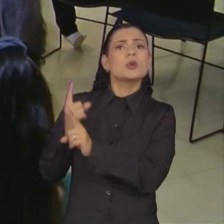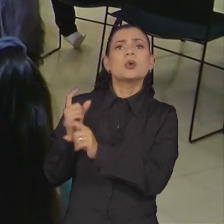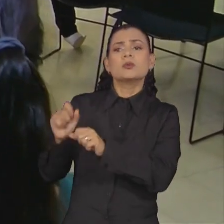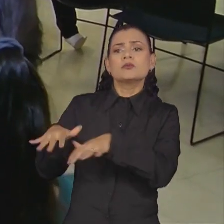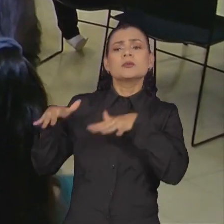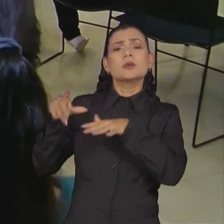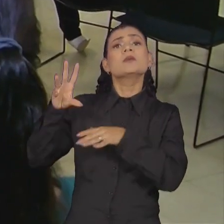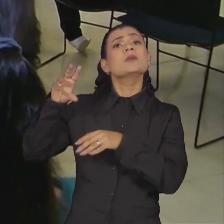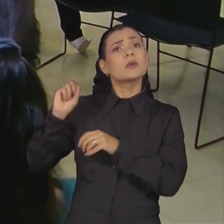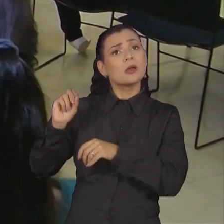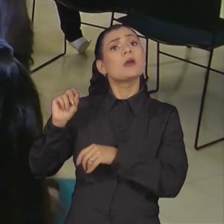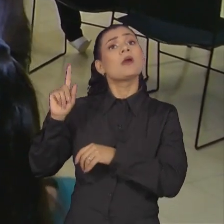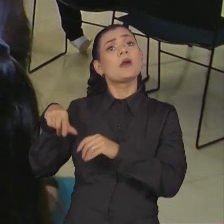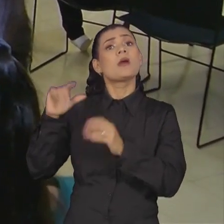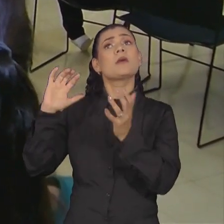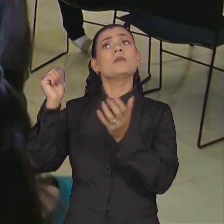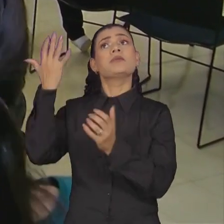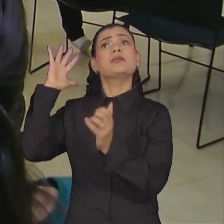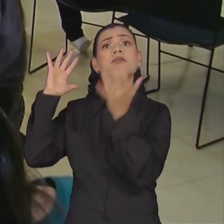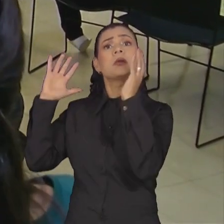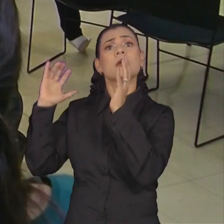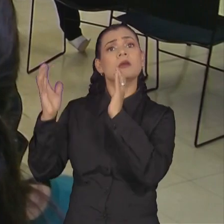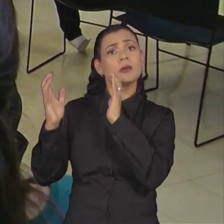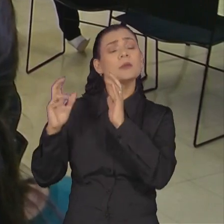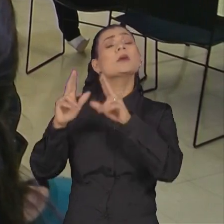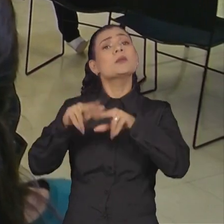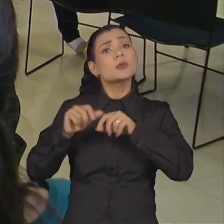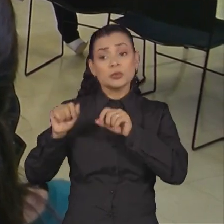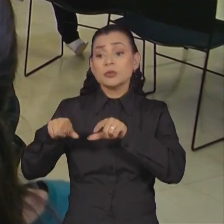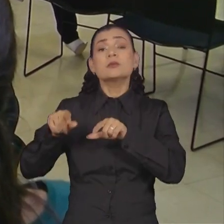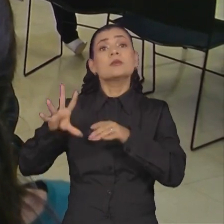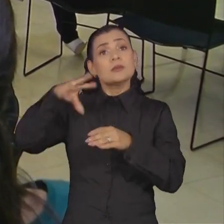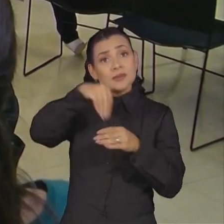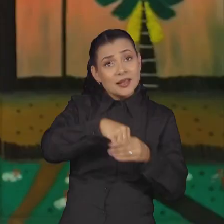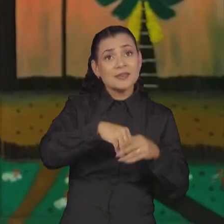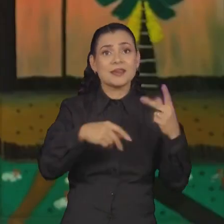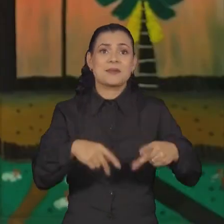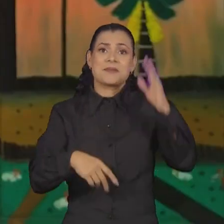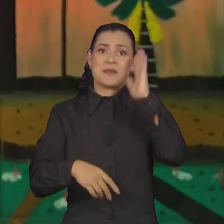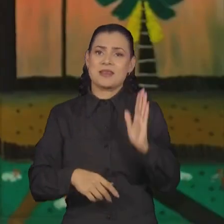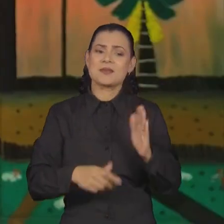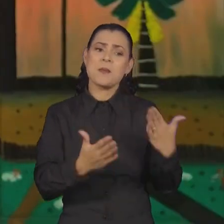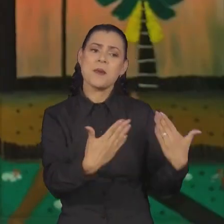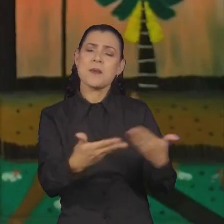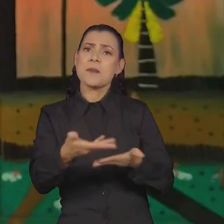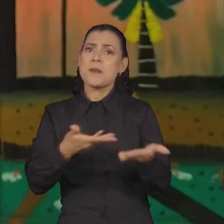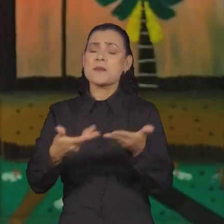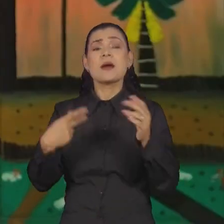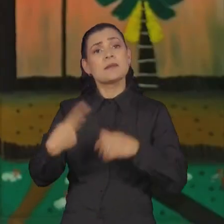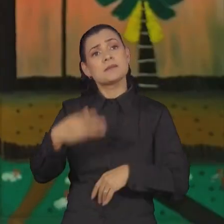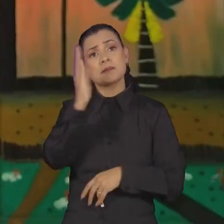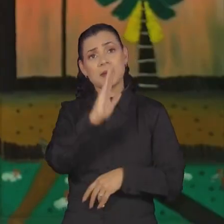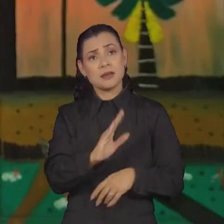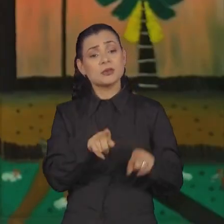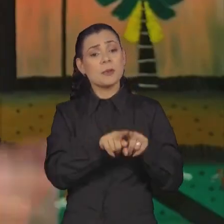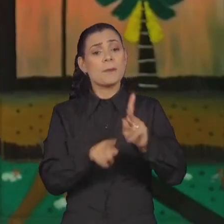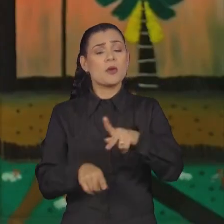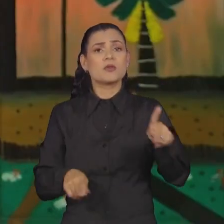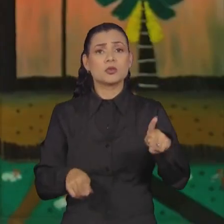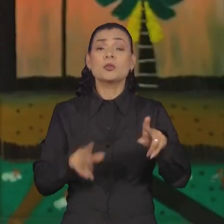na escola, que é o primeiro passo para essa conferência acontecendo nacional, é que ela aconteça dentro do território. Os principais objetivos da